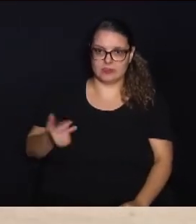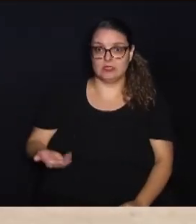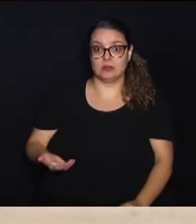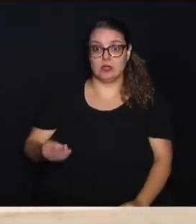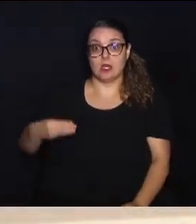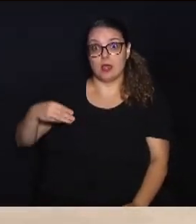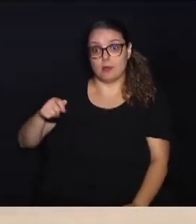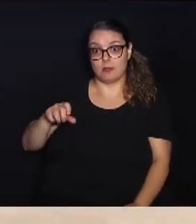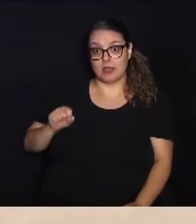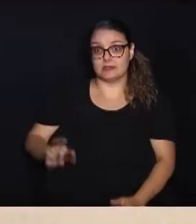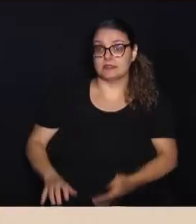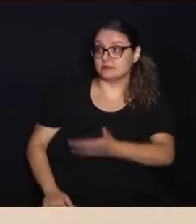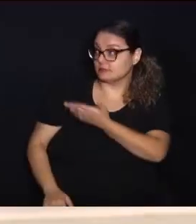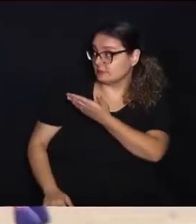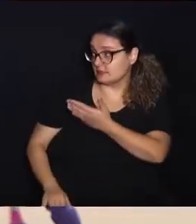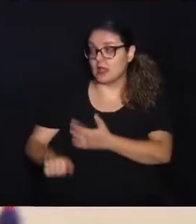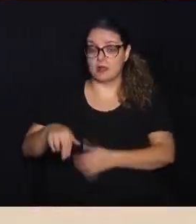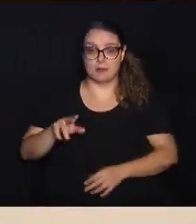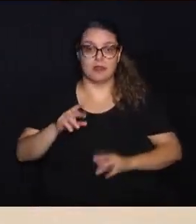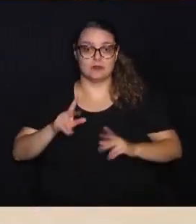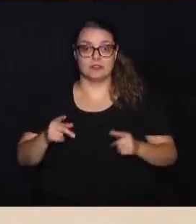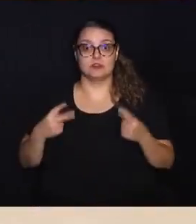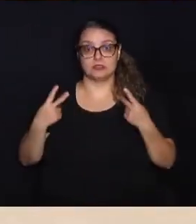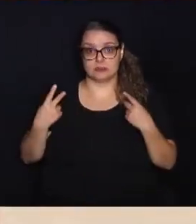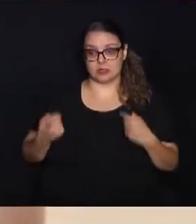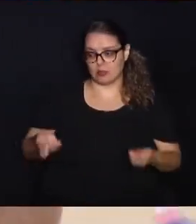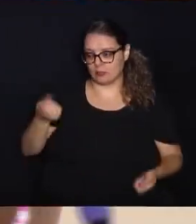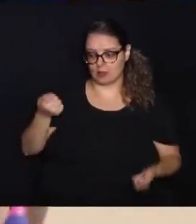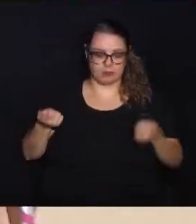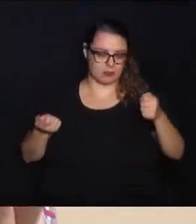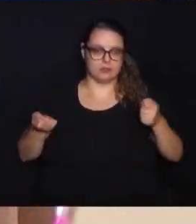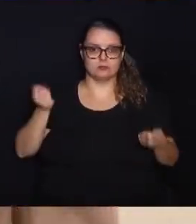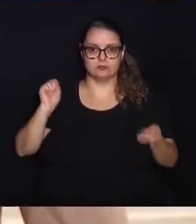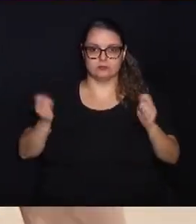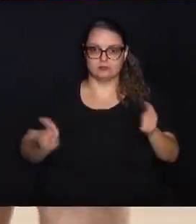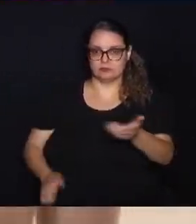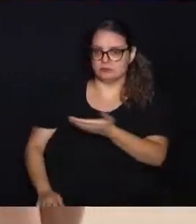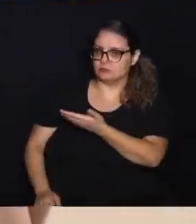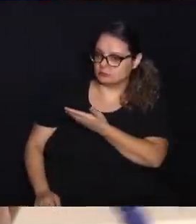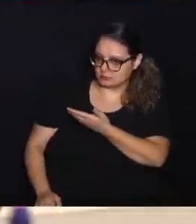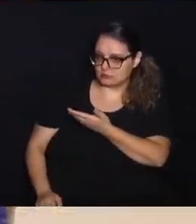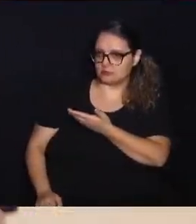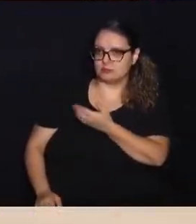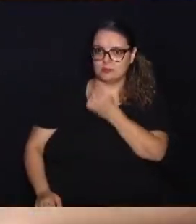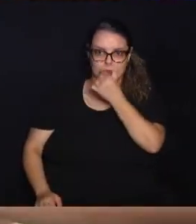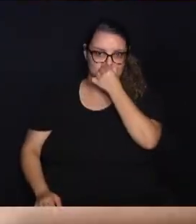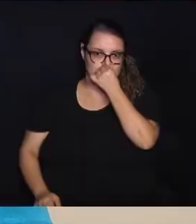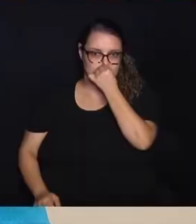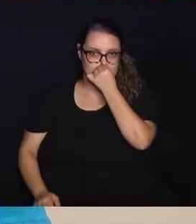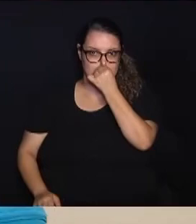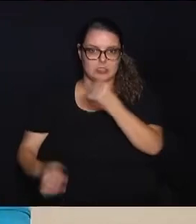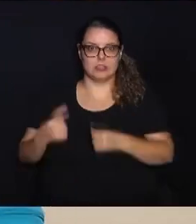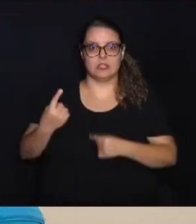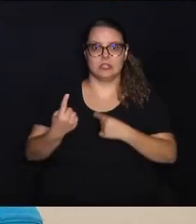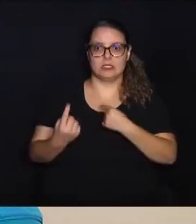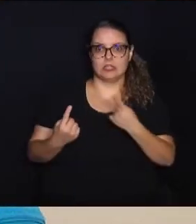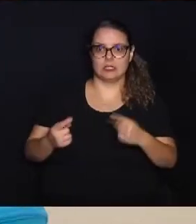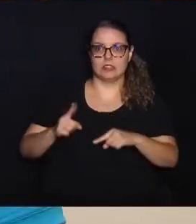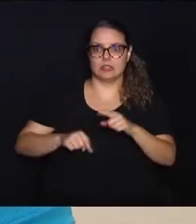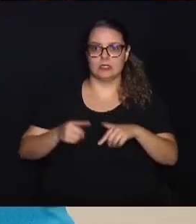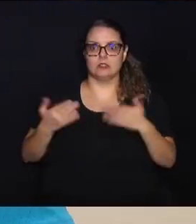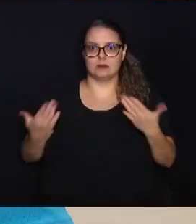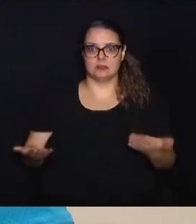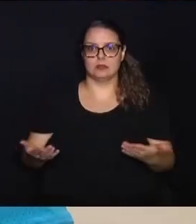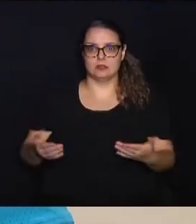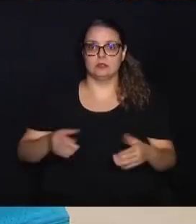conta dos molinetes, que a gente chama, que são os pequenos círculos alternados da massa, e também das solturas, então